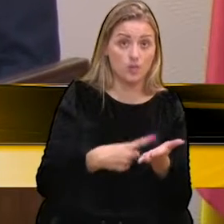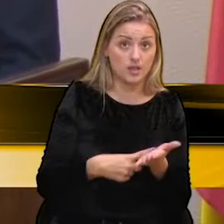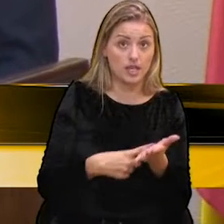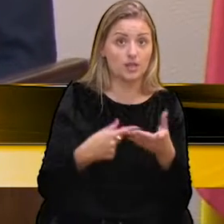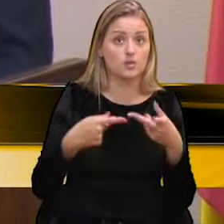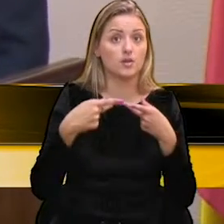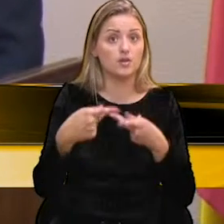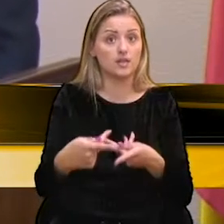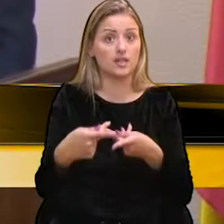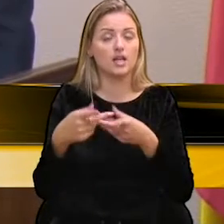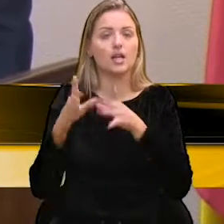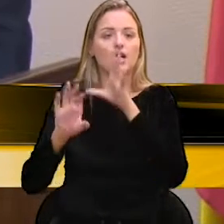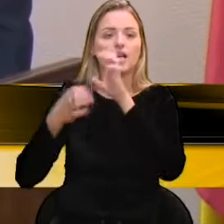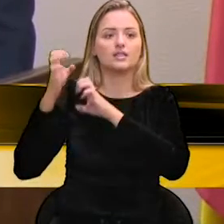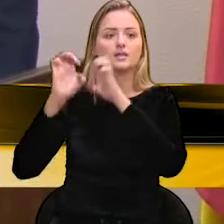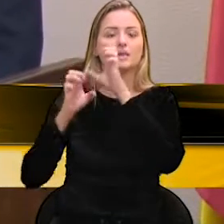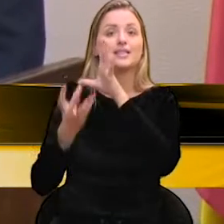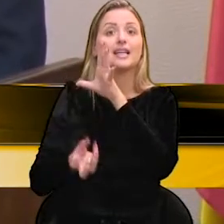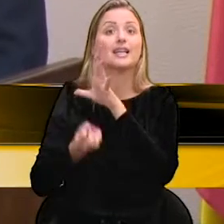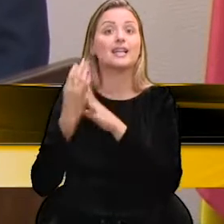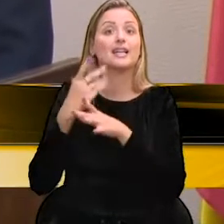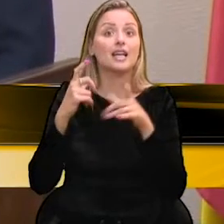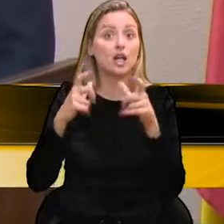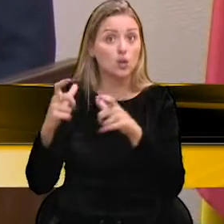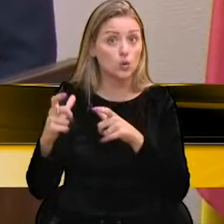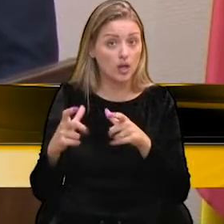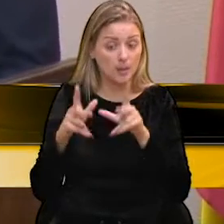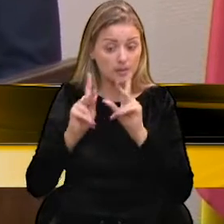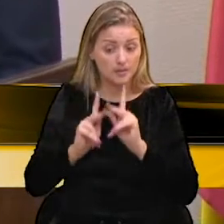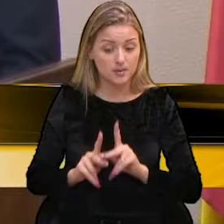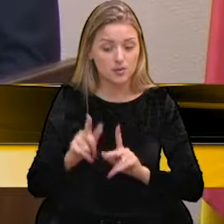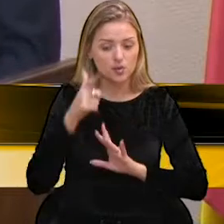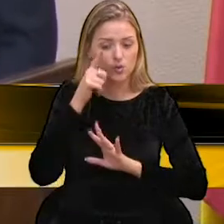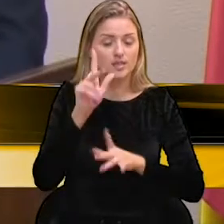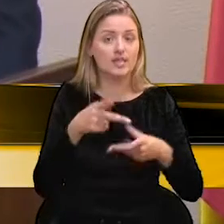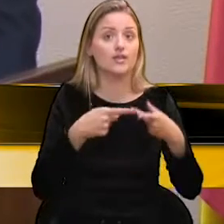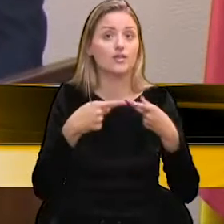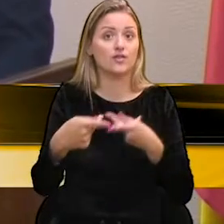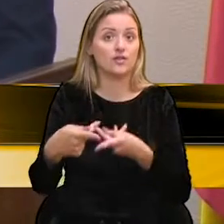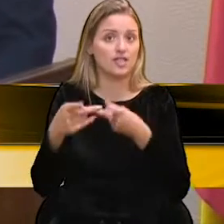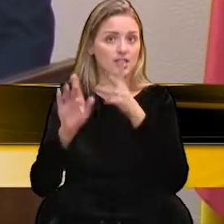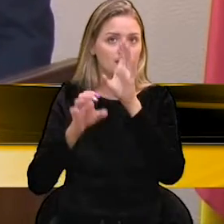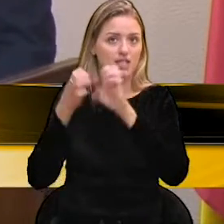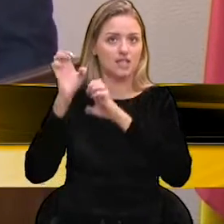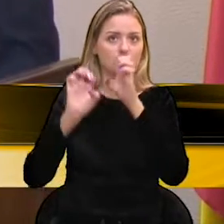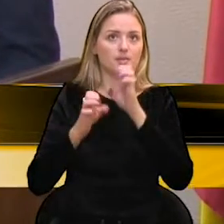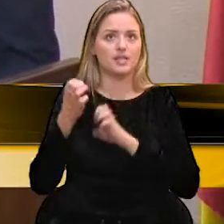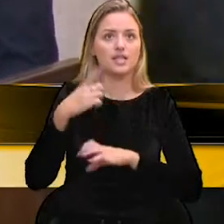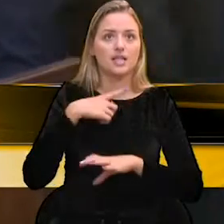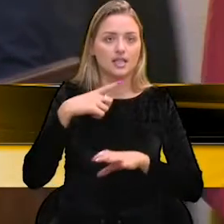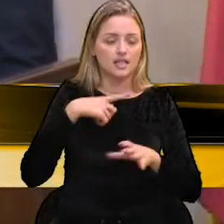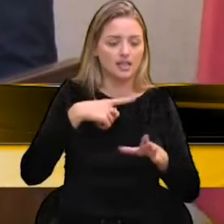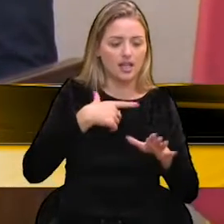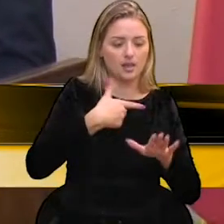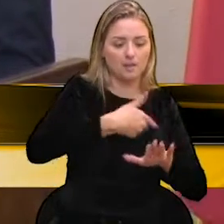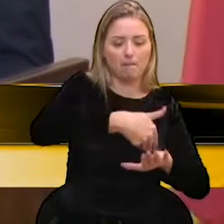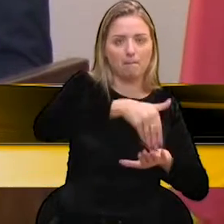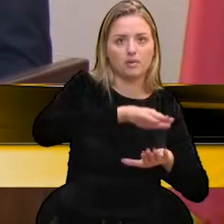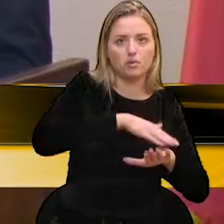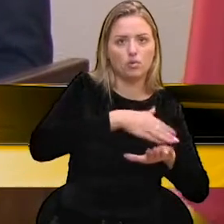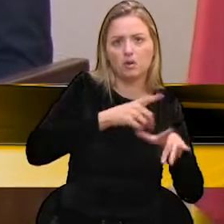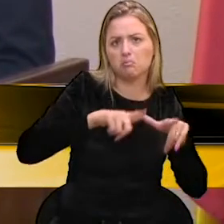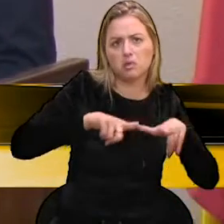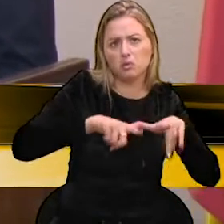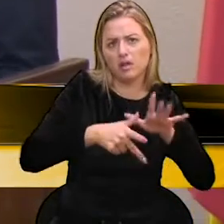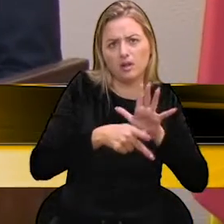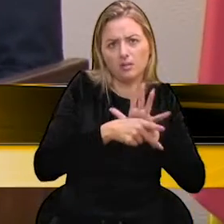Os empresários criam espaços para os turistas poderem circular dentro das empresas, ou seja, procede a demarcações